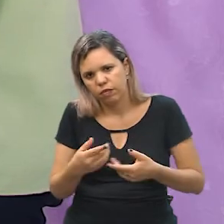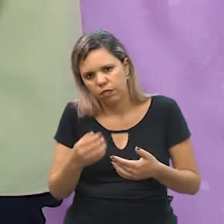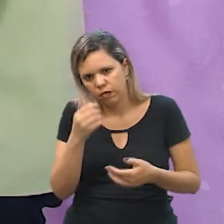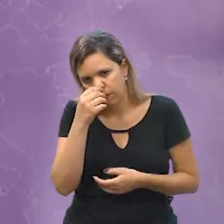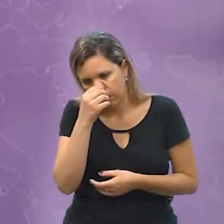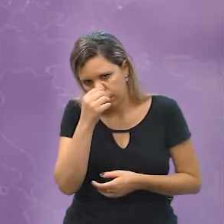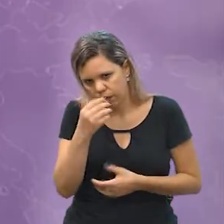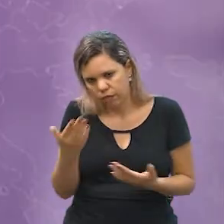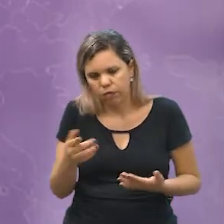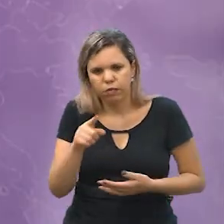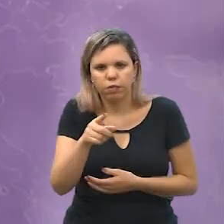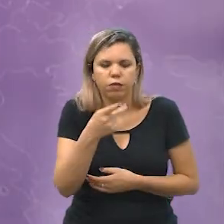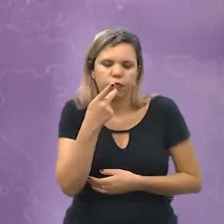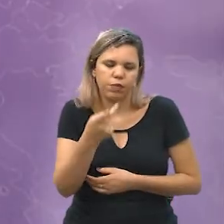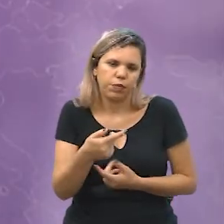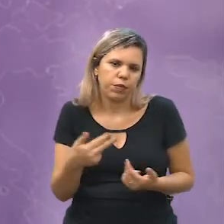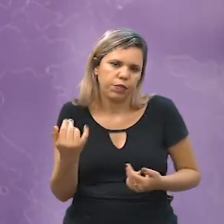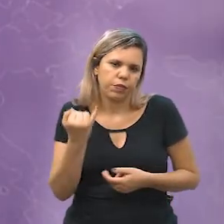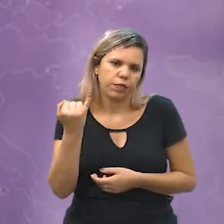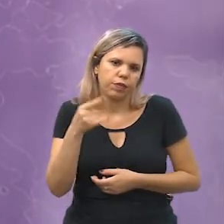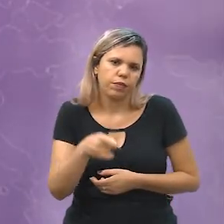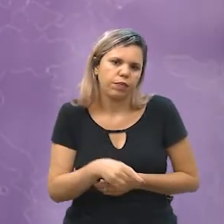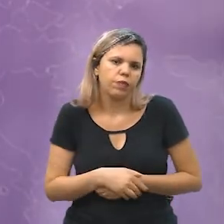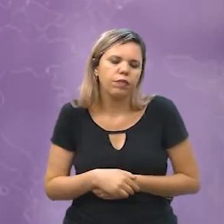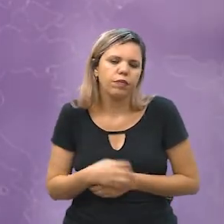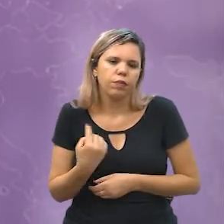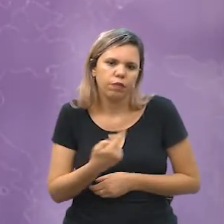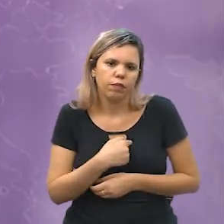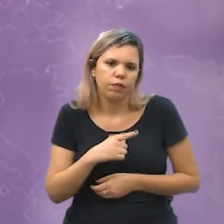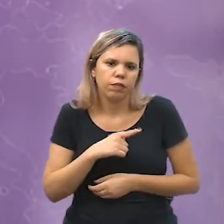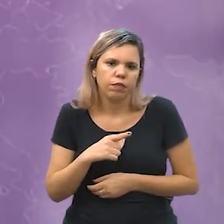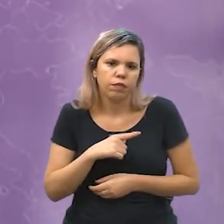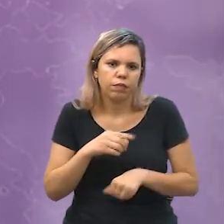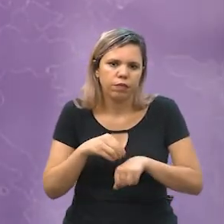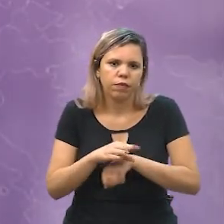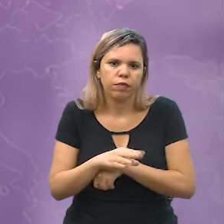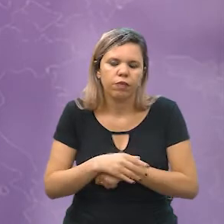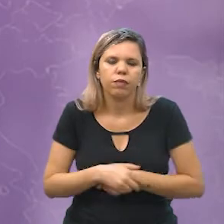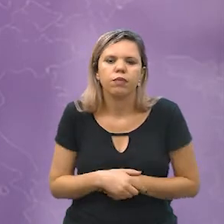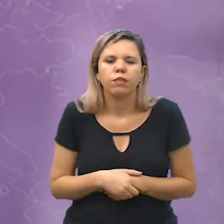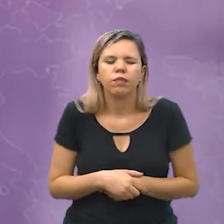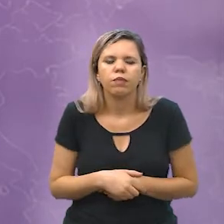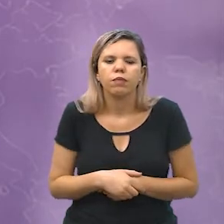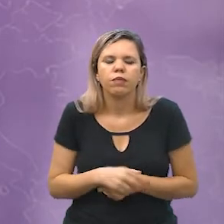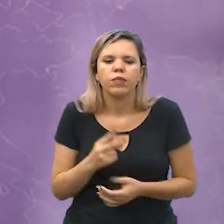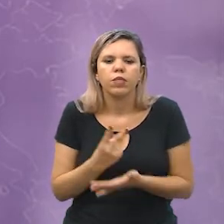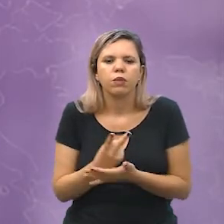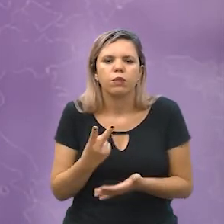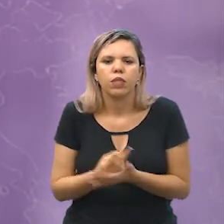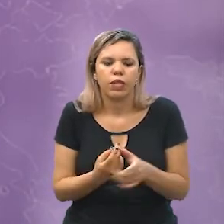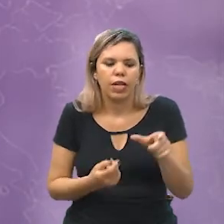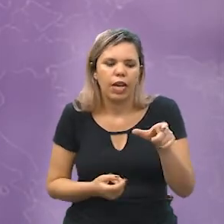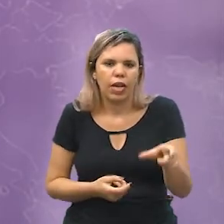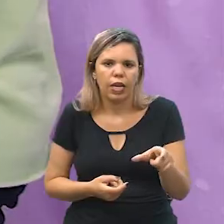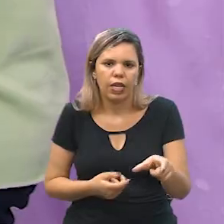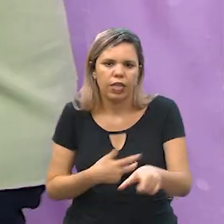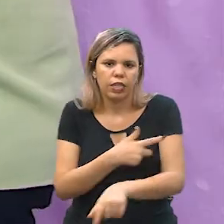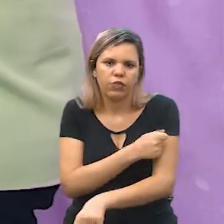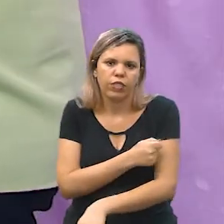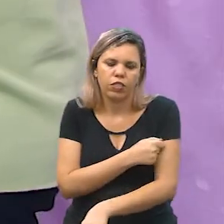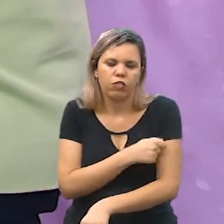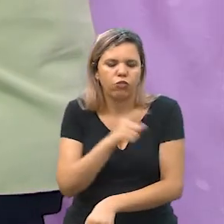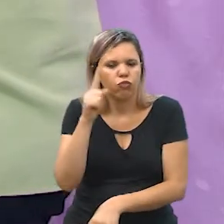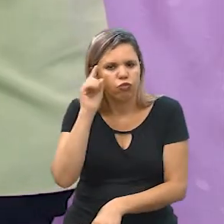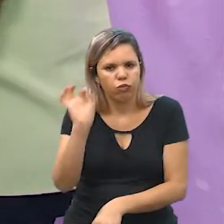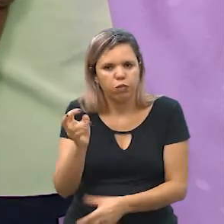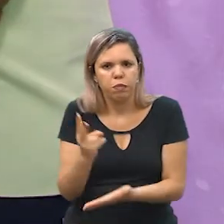etapas. Agora a senhora citou algo bastante importante, que a gente tem que até passar esse recado, que é manter a carteira de vacinação em dia,